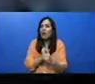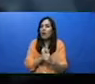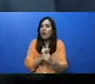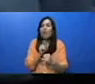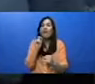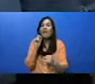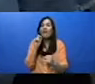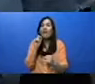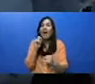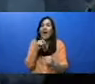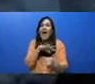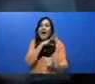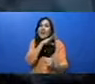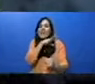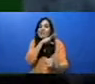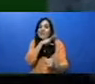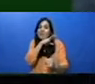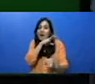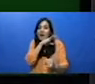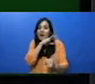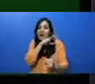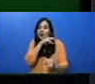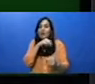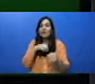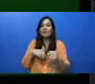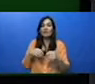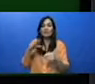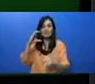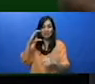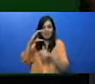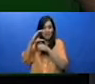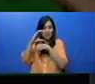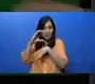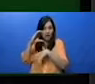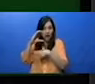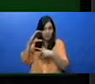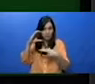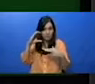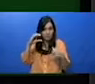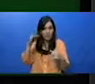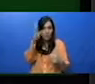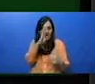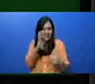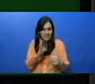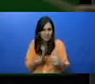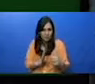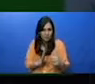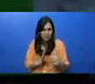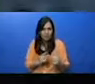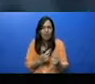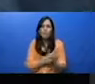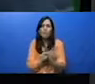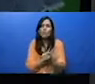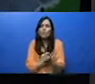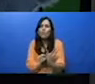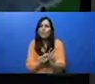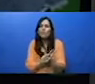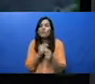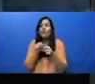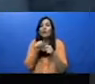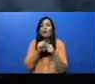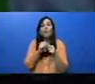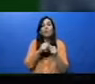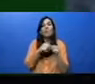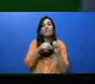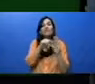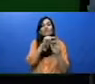fauna brasileira ameaçado de extinção. E vamos seguir as orientações, tá? Nós vamos montar uma ficha